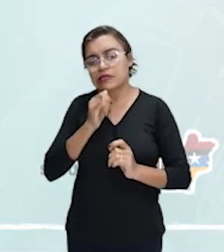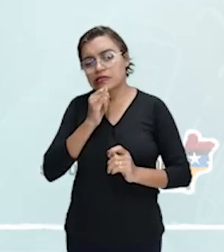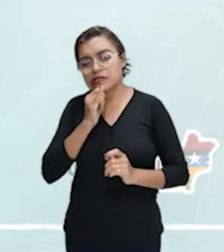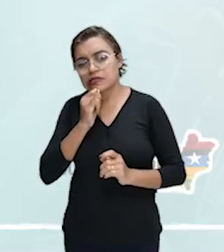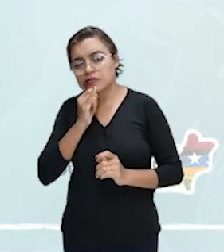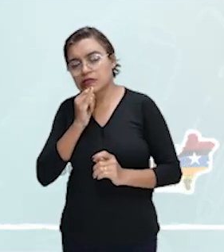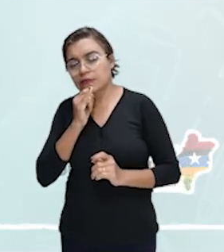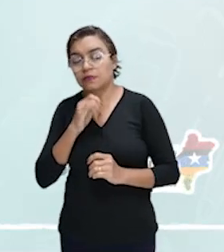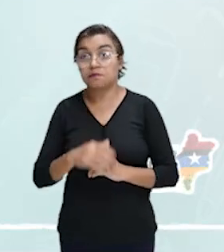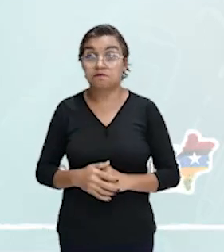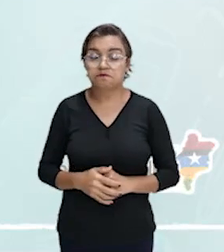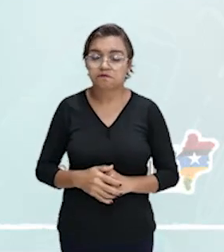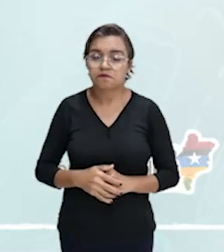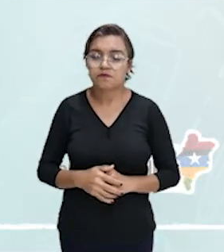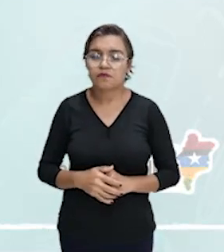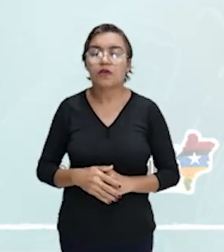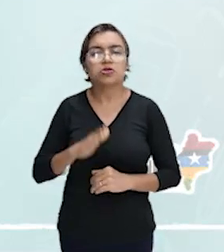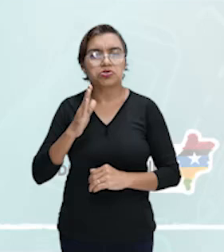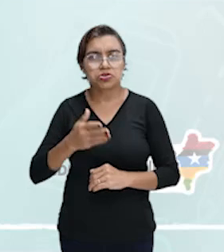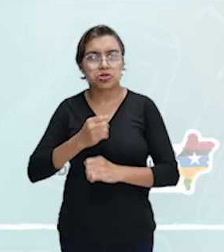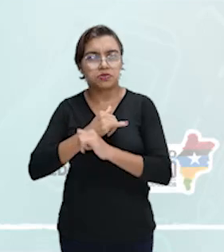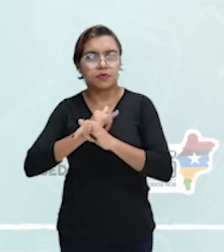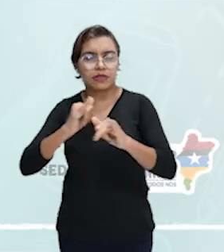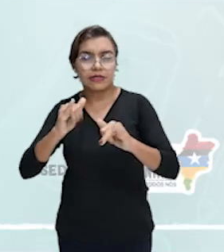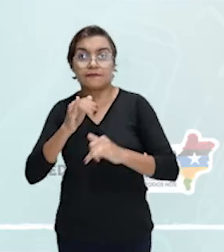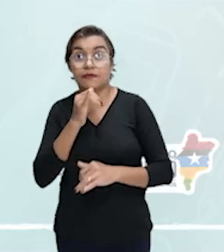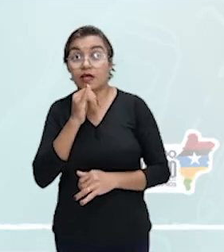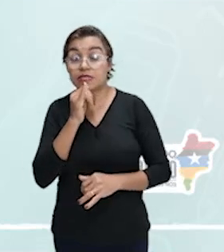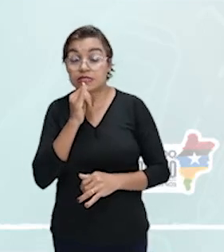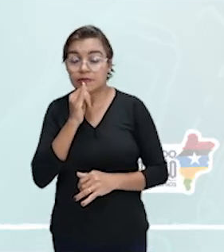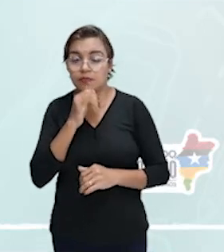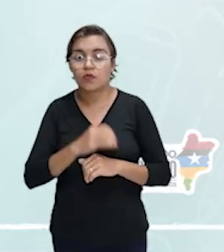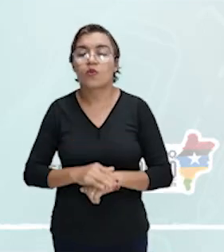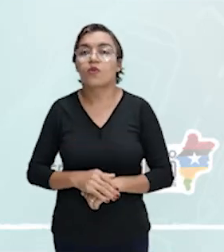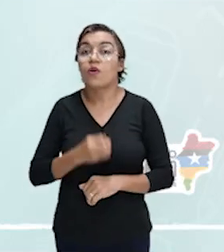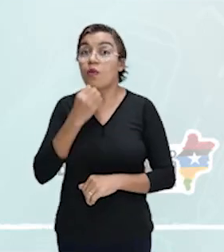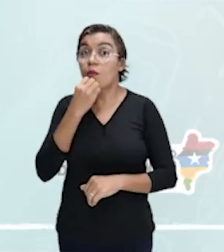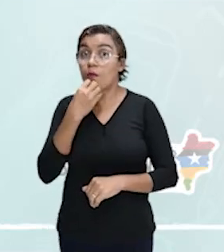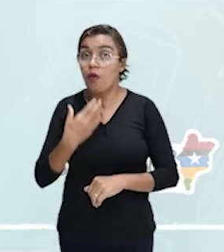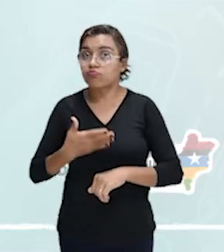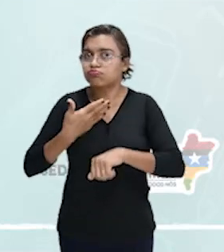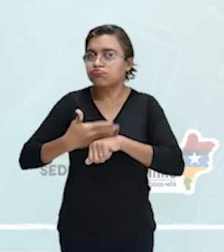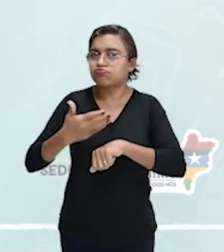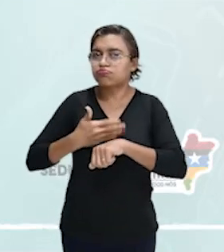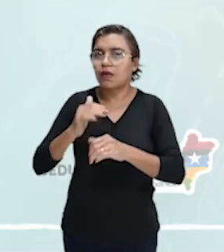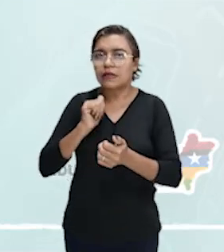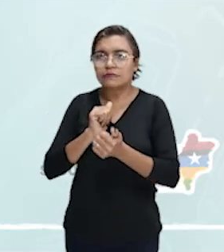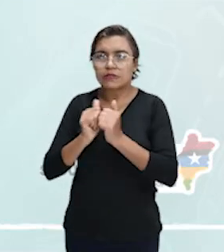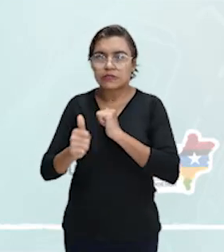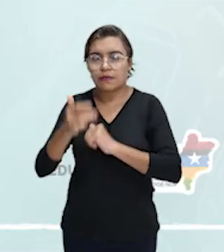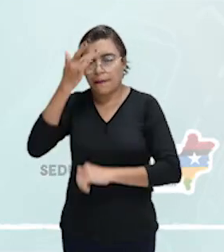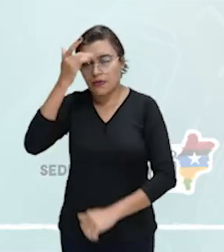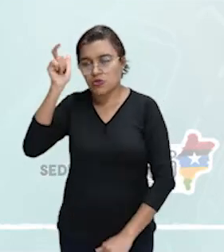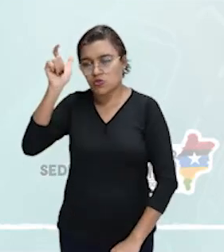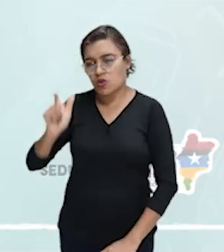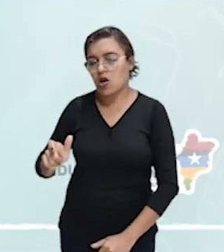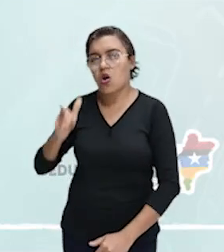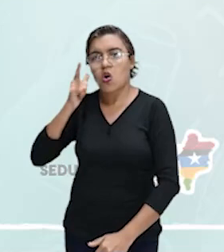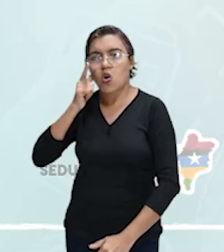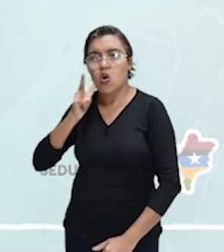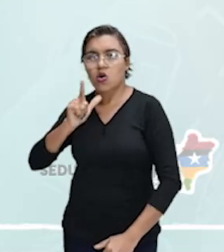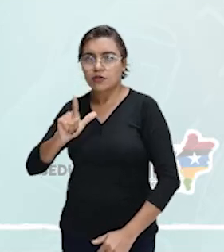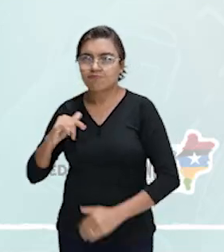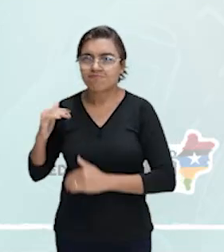dos exercícios. Aquilo que eu falei para vocês. O bom treinamento esportivo é aquele na qual o atleta ele consegue